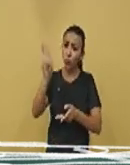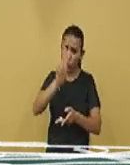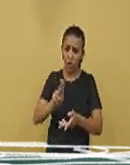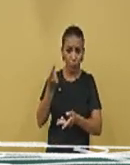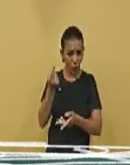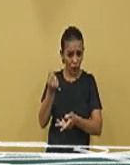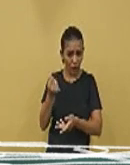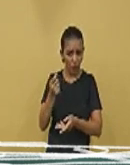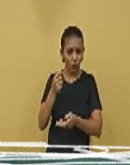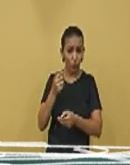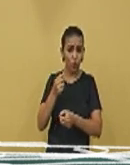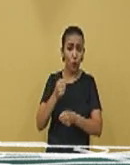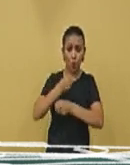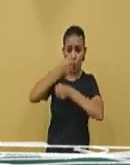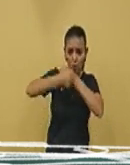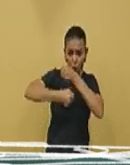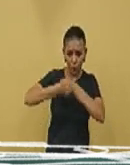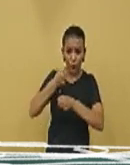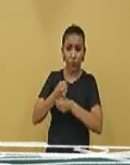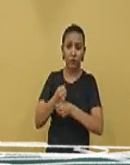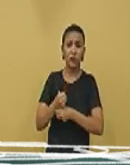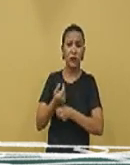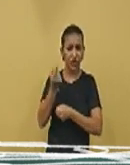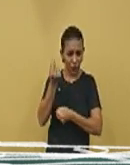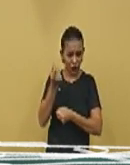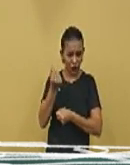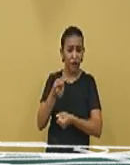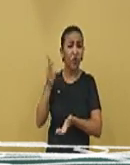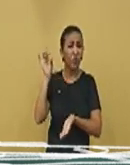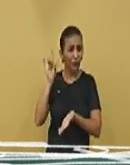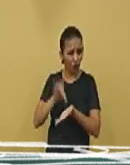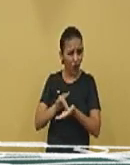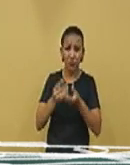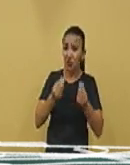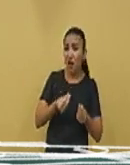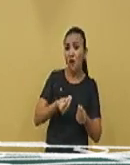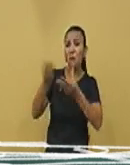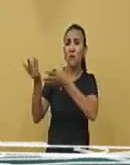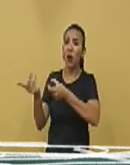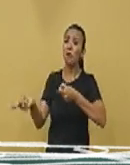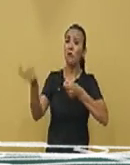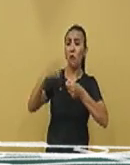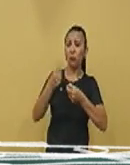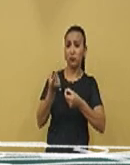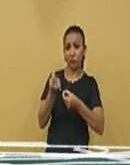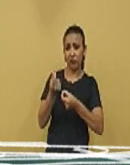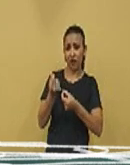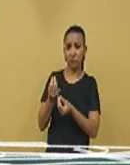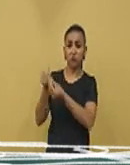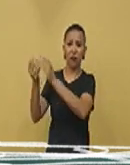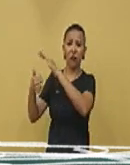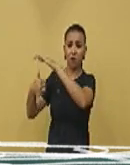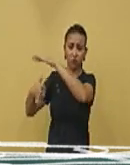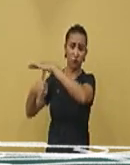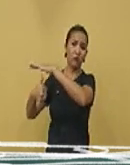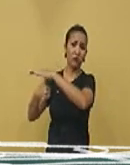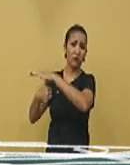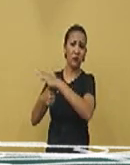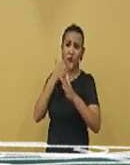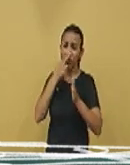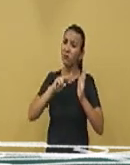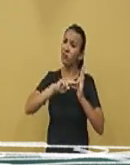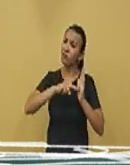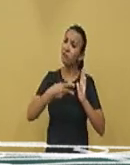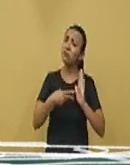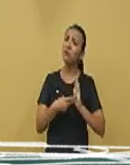ano, e esse recurso, de fato, isso é uma devolução, está voltando para a reitoria, significa que nós temos